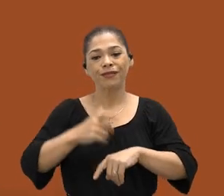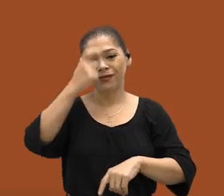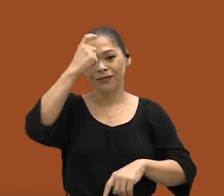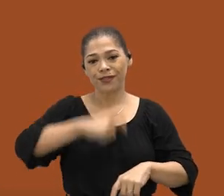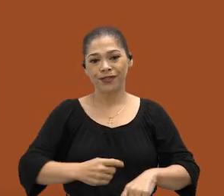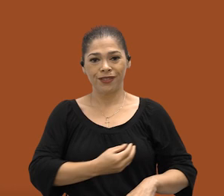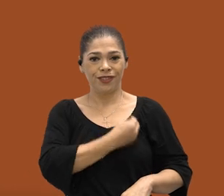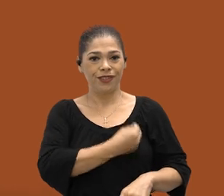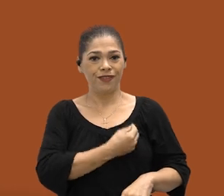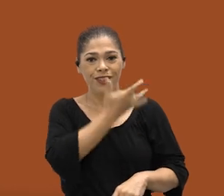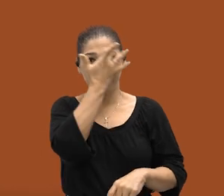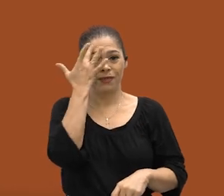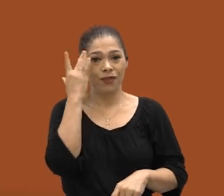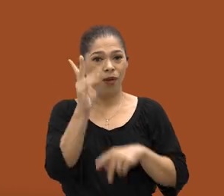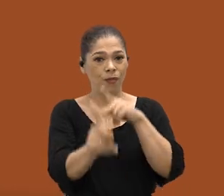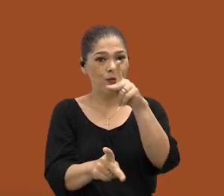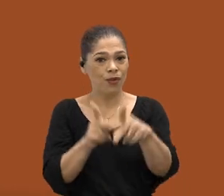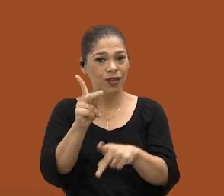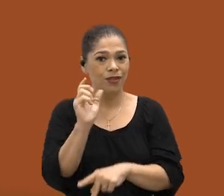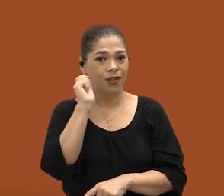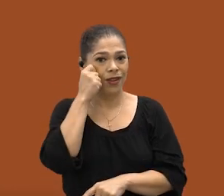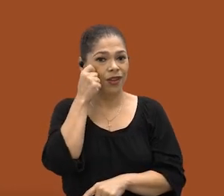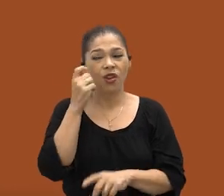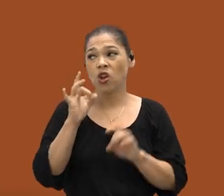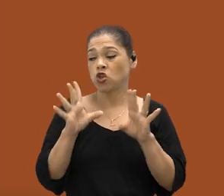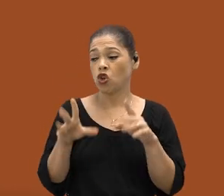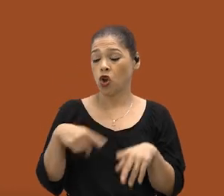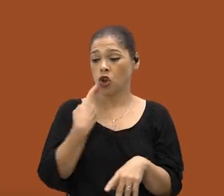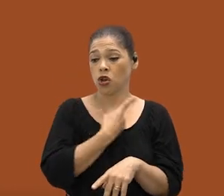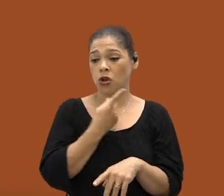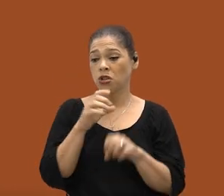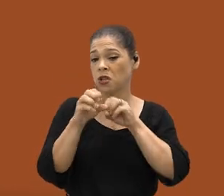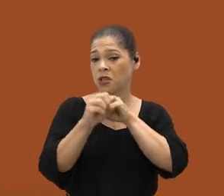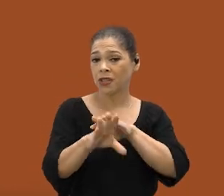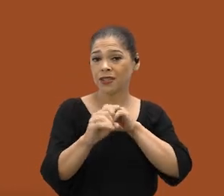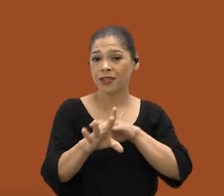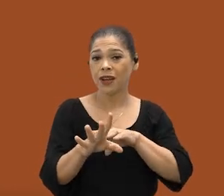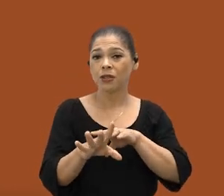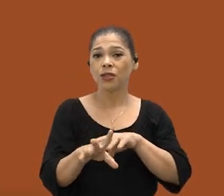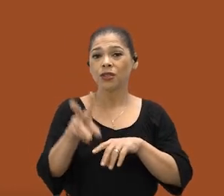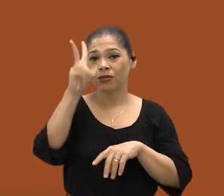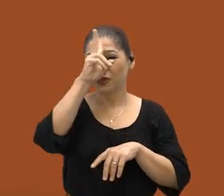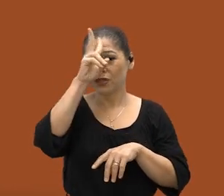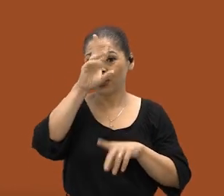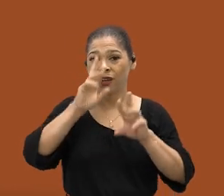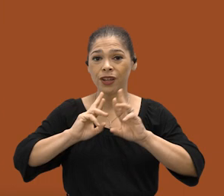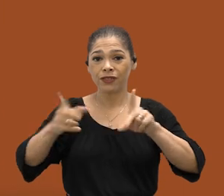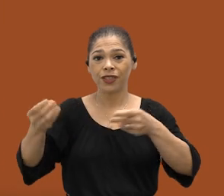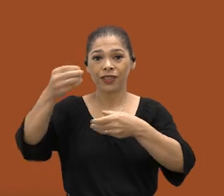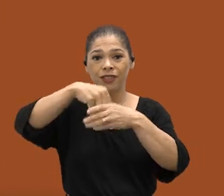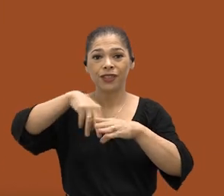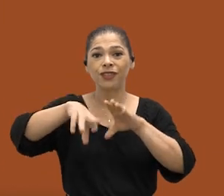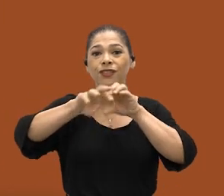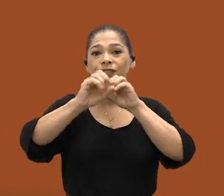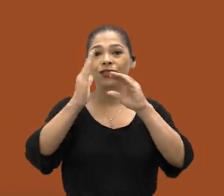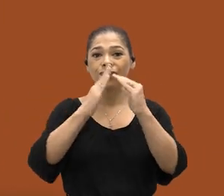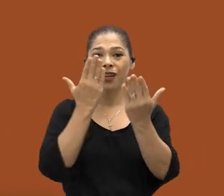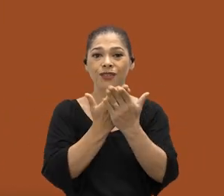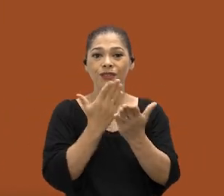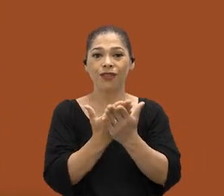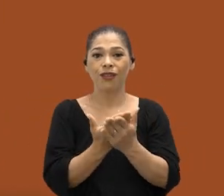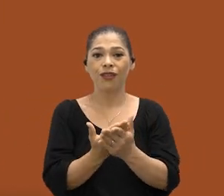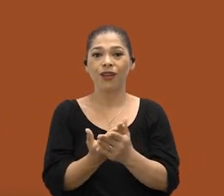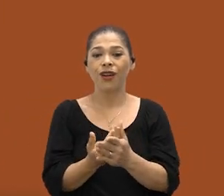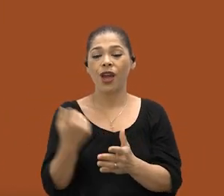condição material de vida da população negra seja não vai bastar apenas que nós ensinamos uma outra história na escola isso não outra história na escola